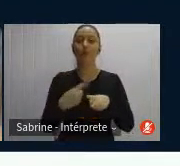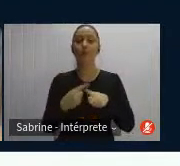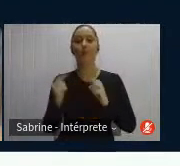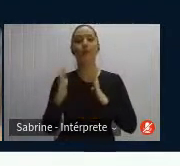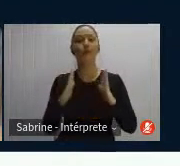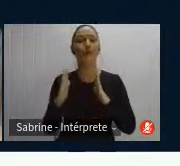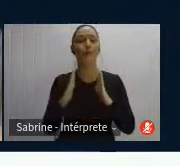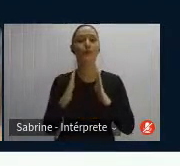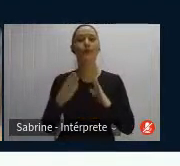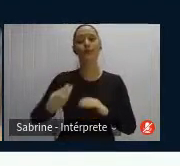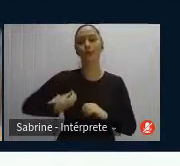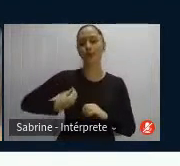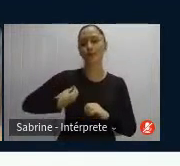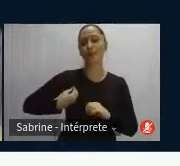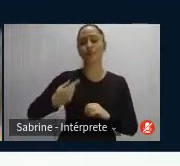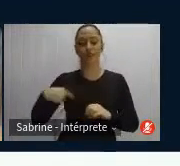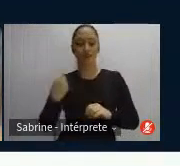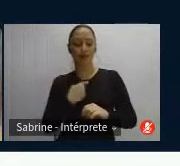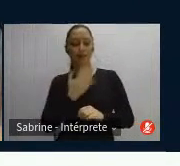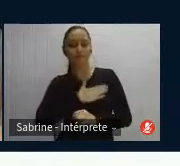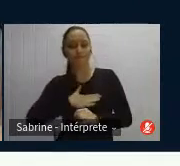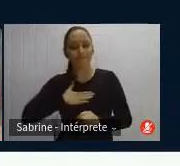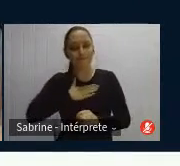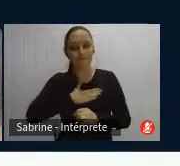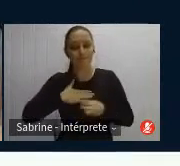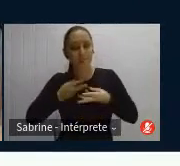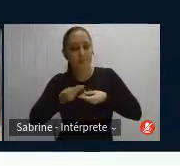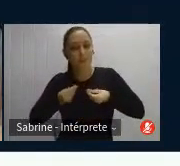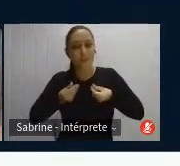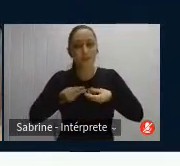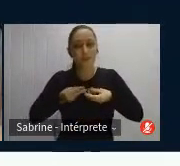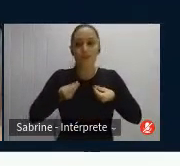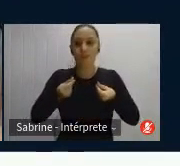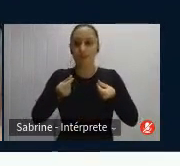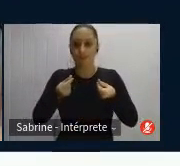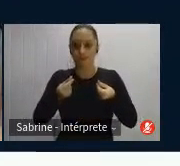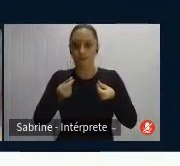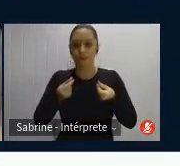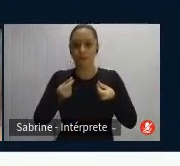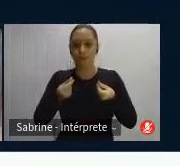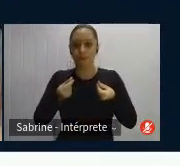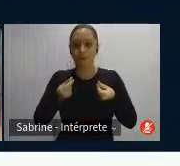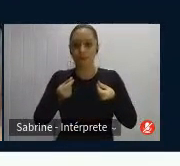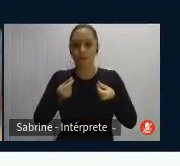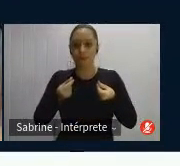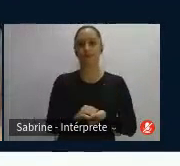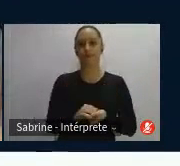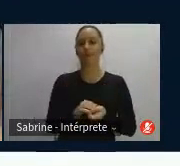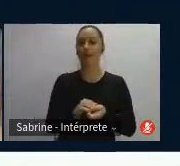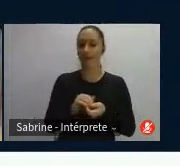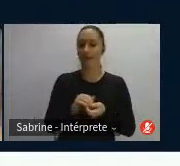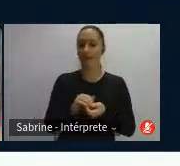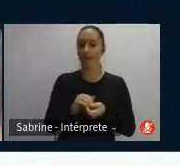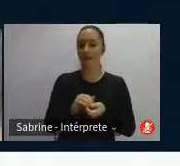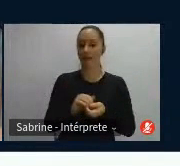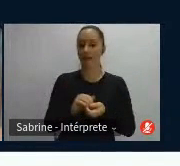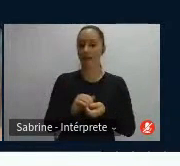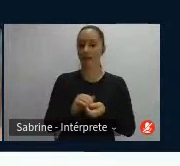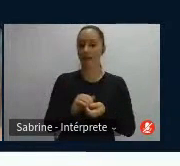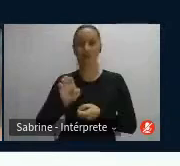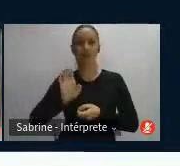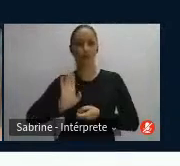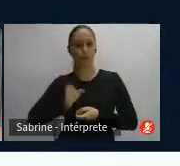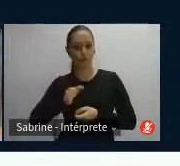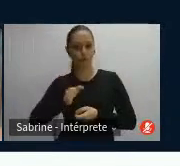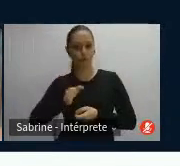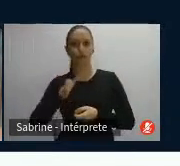sensíveis, né, nós vivemos, como a Aline comentou, né, acho que essa introdução que ela fez, assim, foi muito, muito